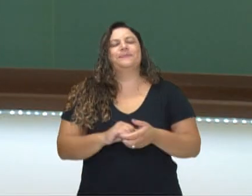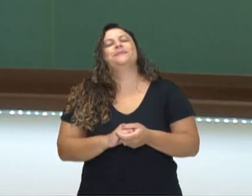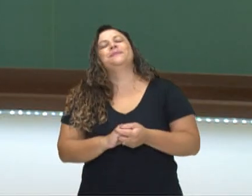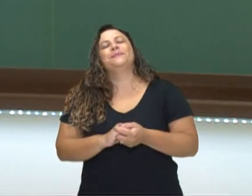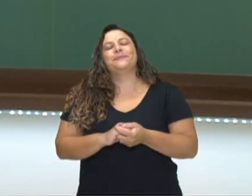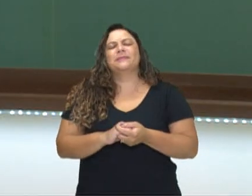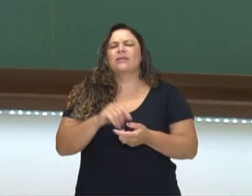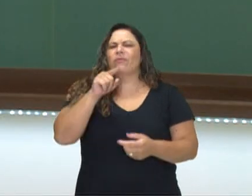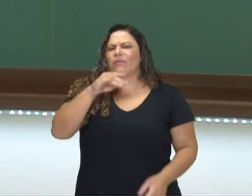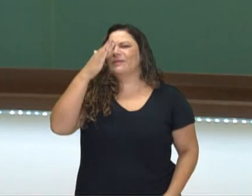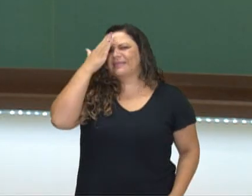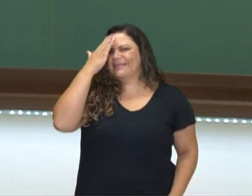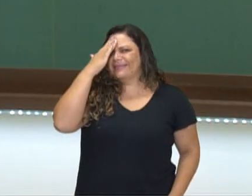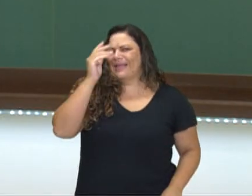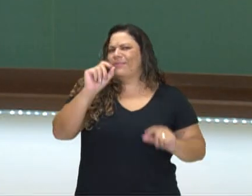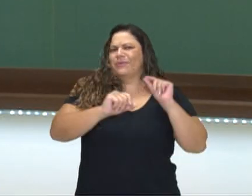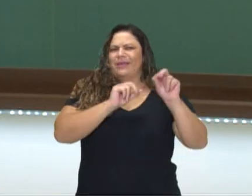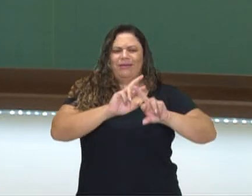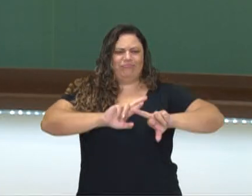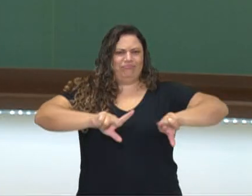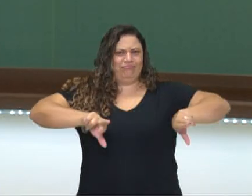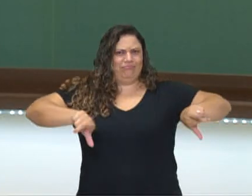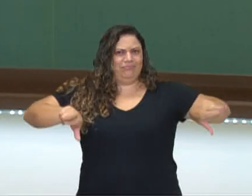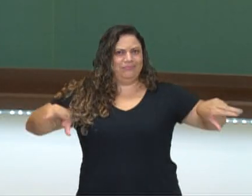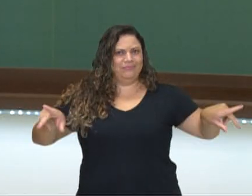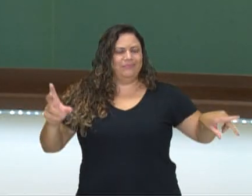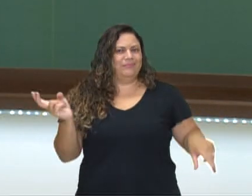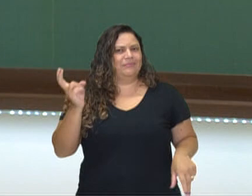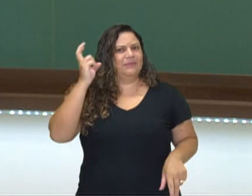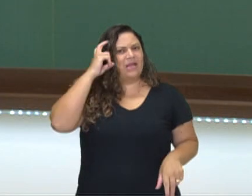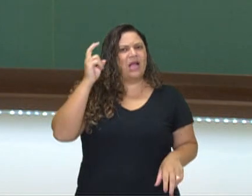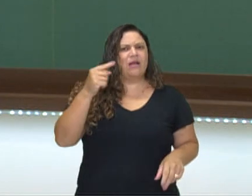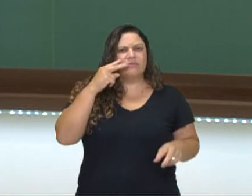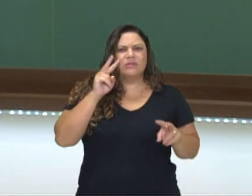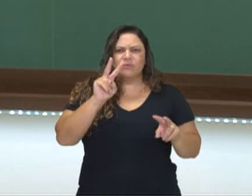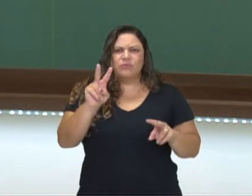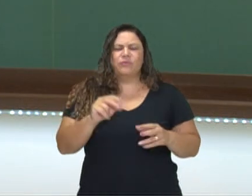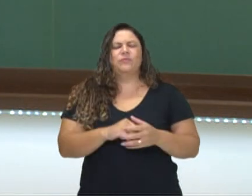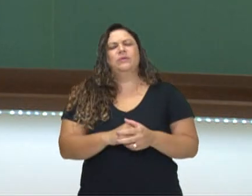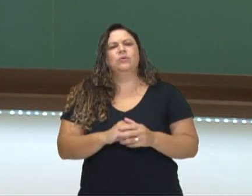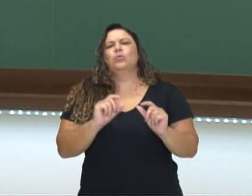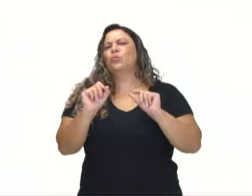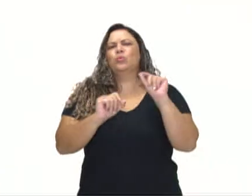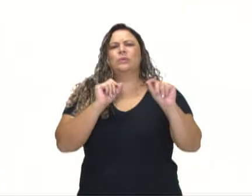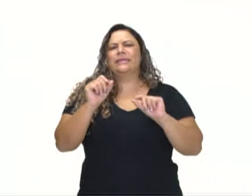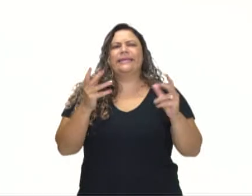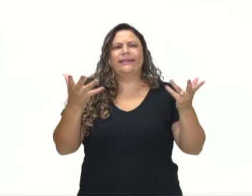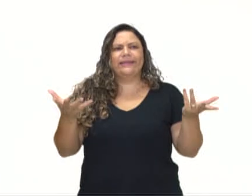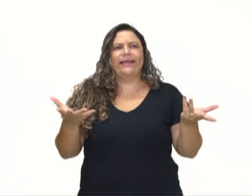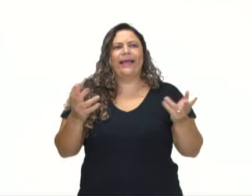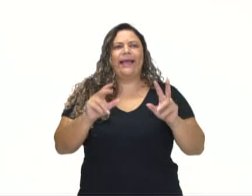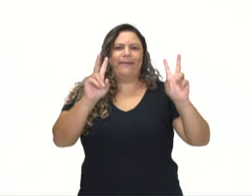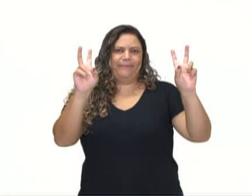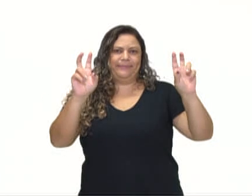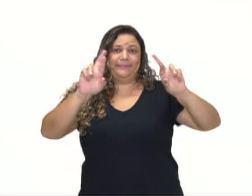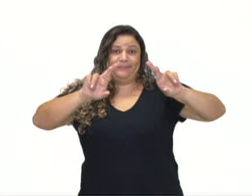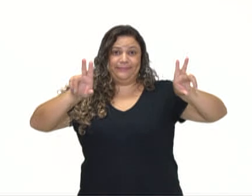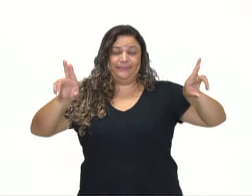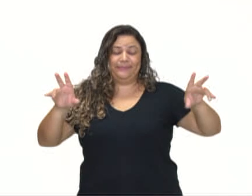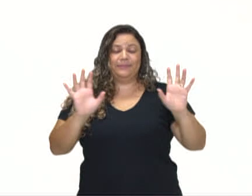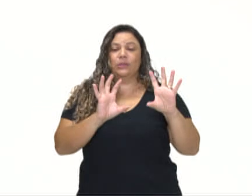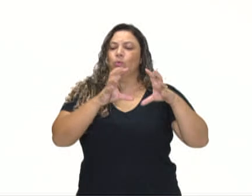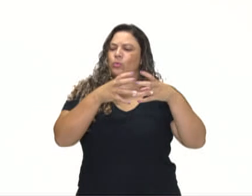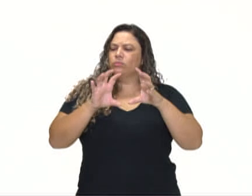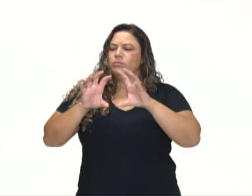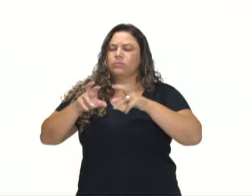você sabe o que é diversidade cultural? Já ouviu esse termo? Diversidade cultural designa o conjunto